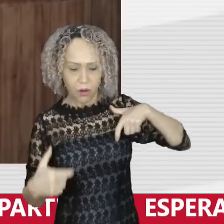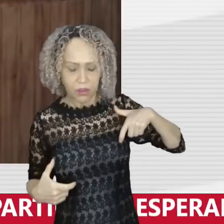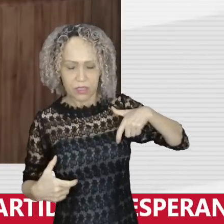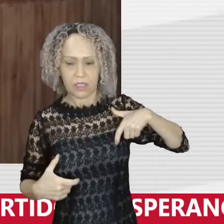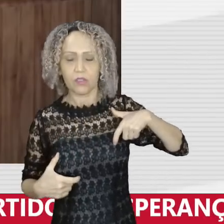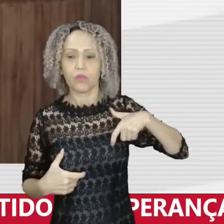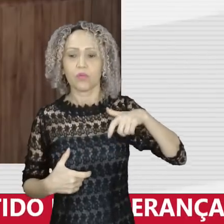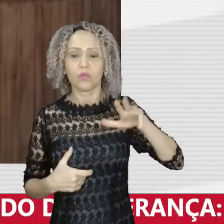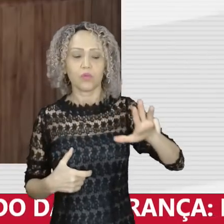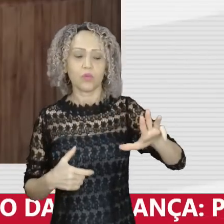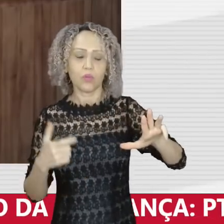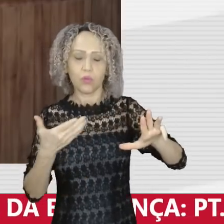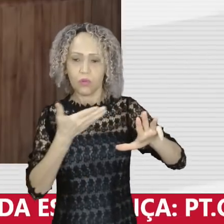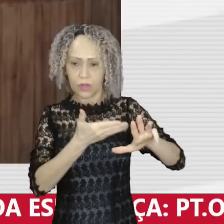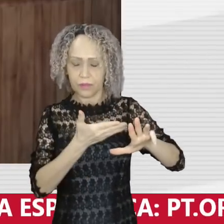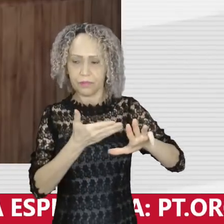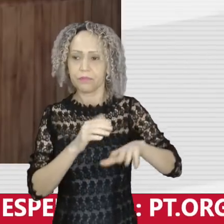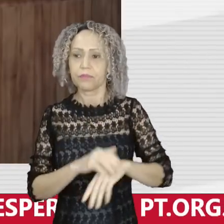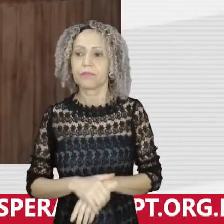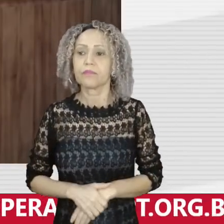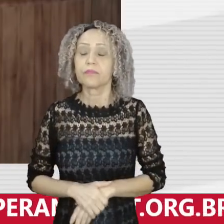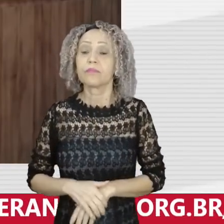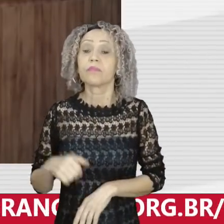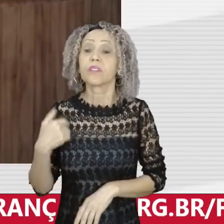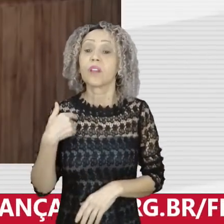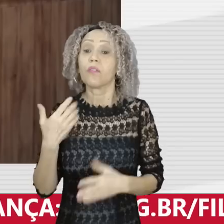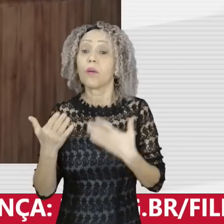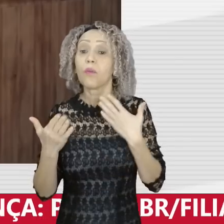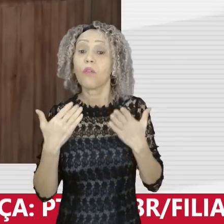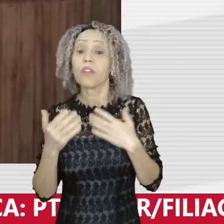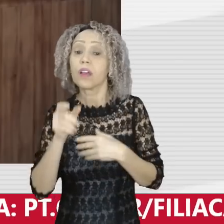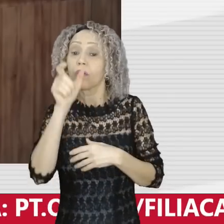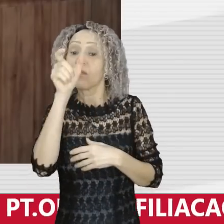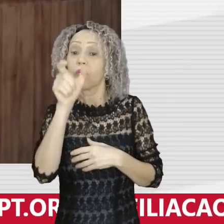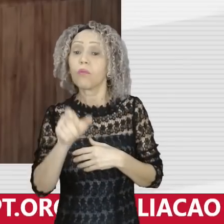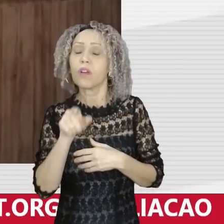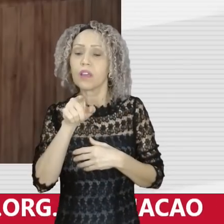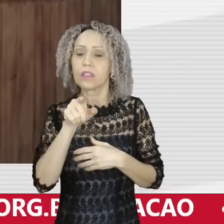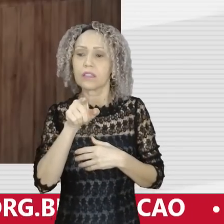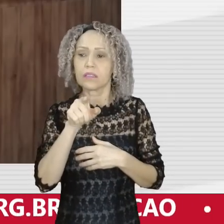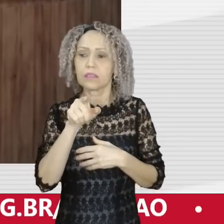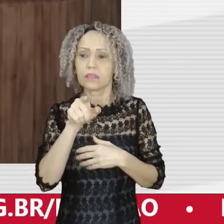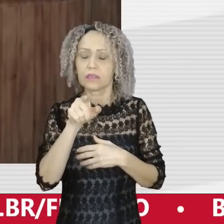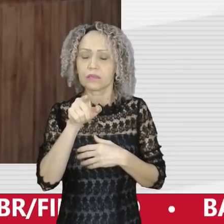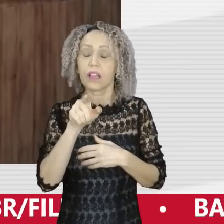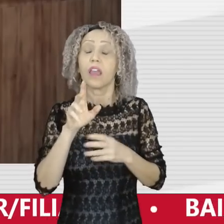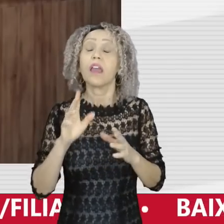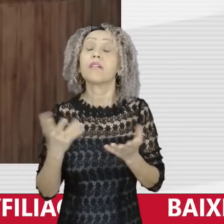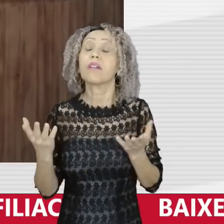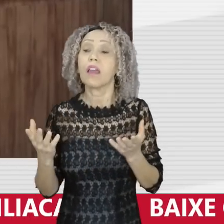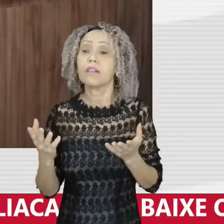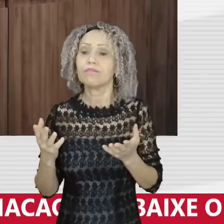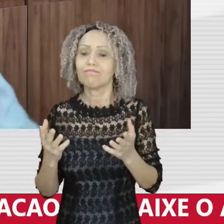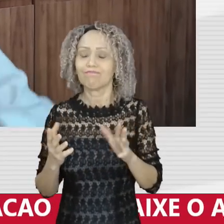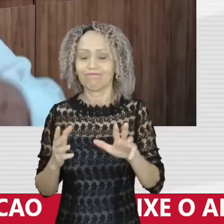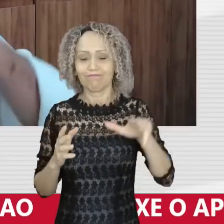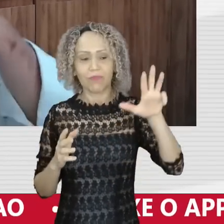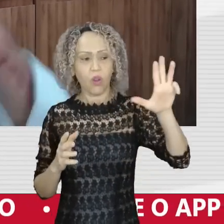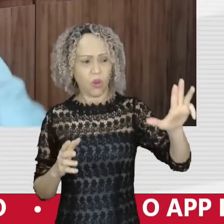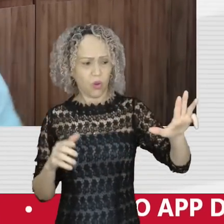vamos conversar com ela, porque o assunto fundamental desse momento é a posse de Lula, que seja um grande